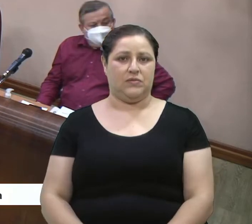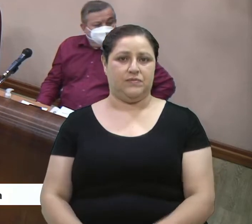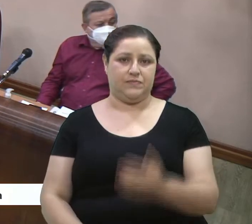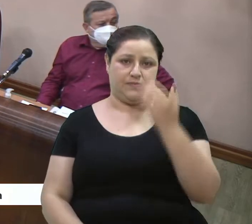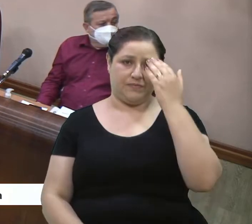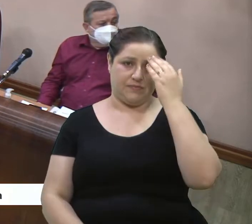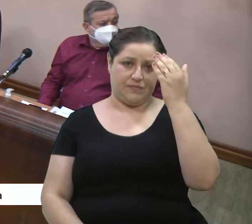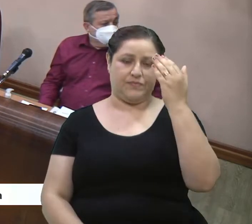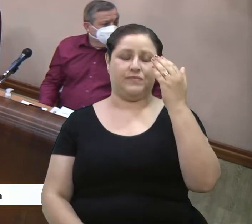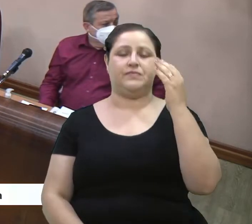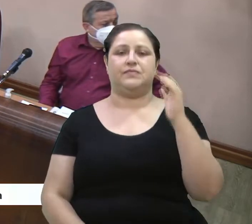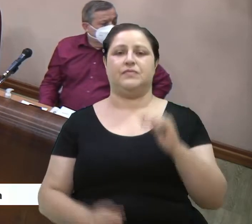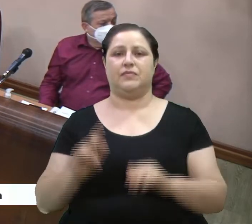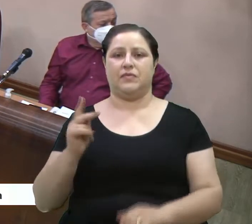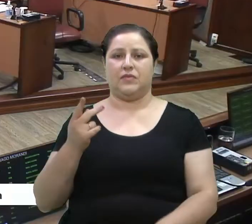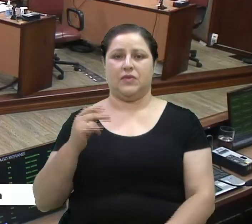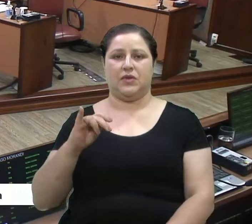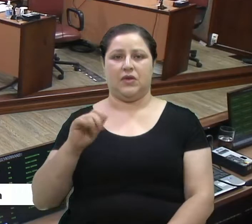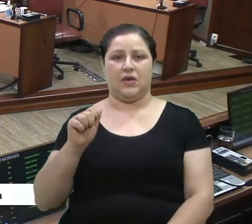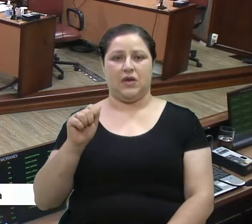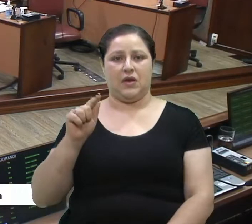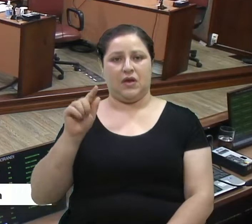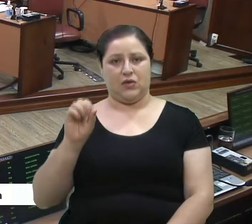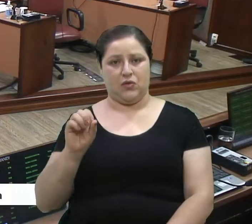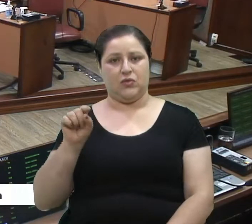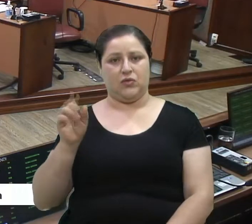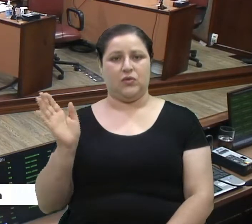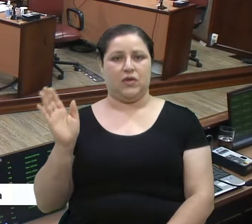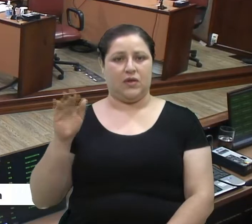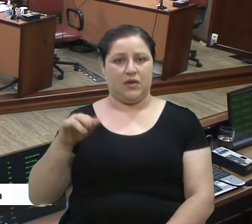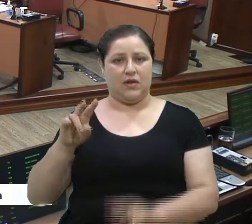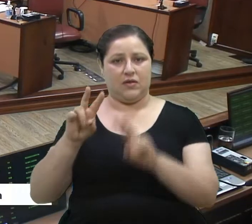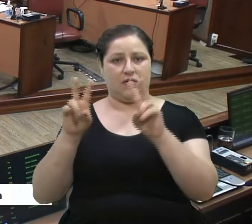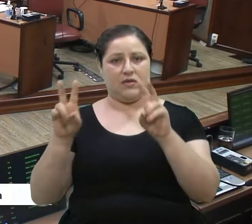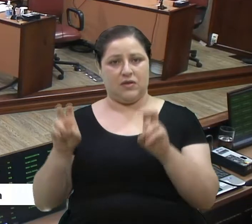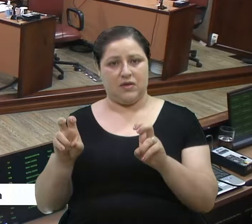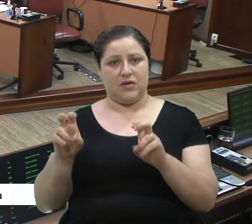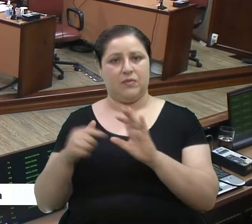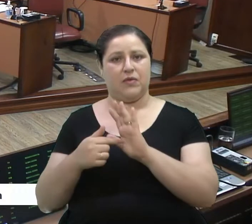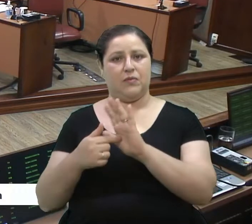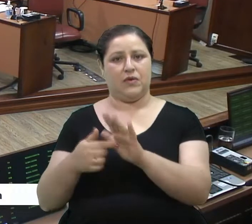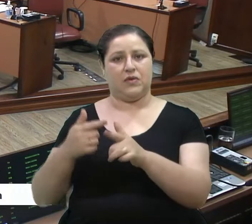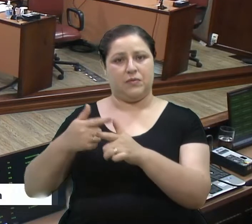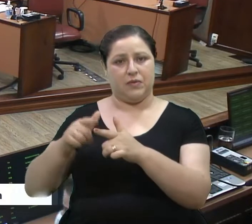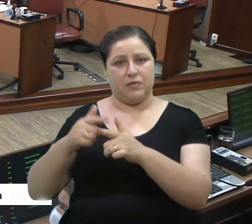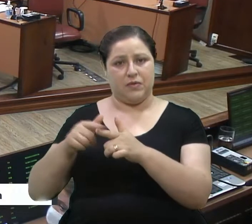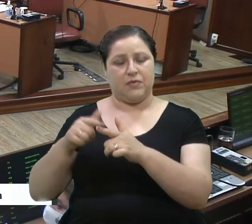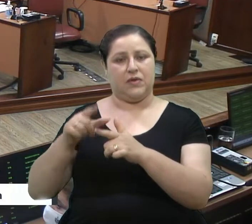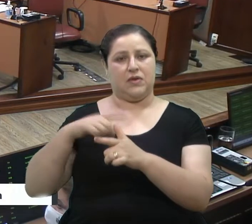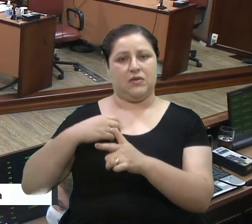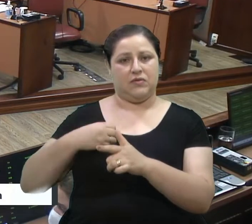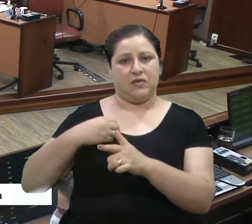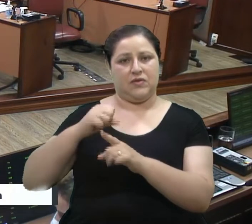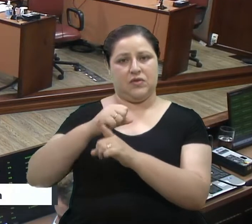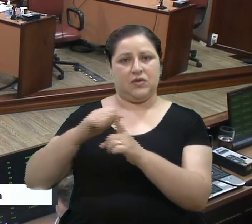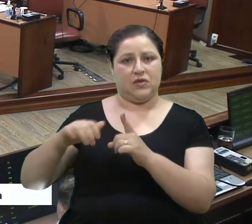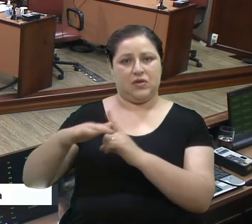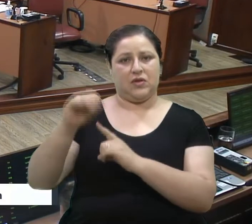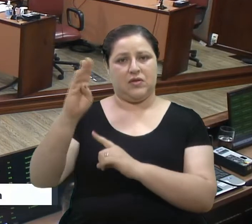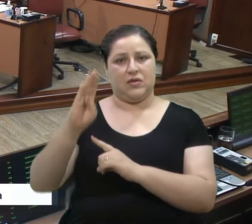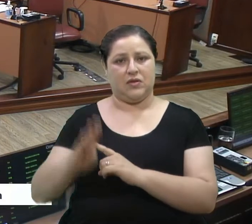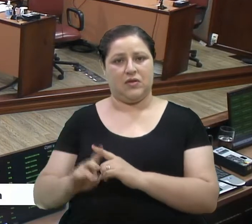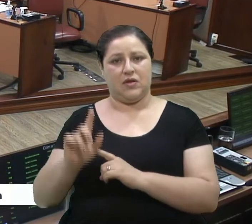Obrigado, vereador Iago. Acho que o senhor traz um tema que reflete um dos problemas que a gente tem na sociedade brasileira, que é a